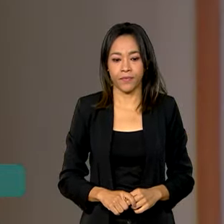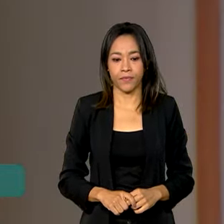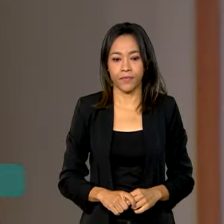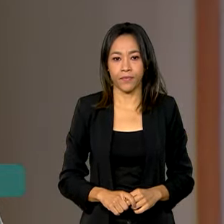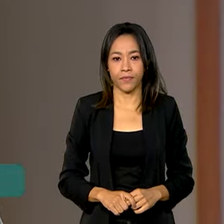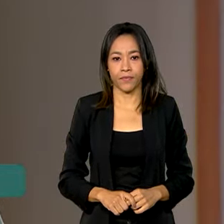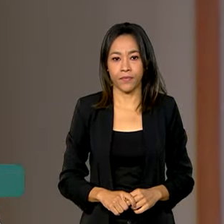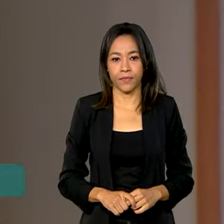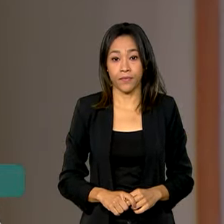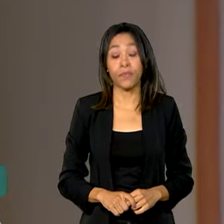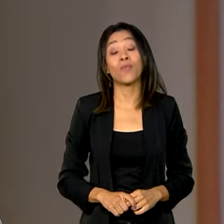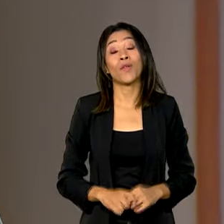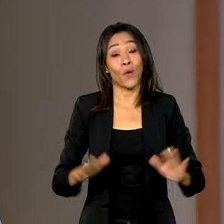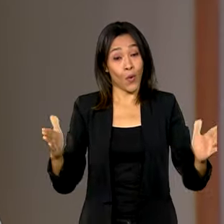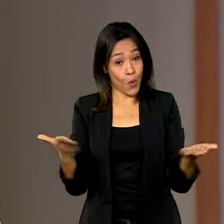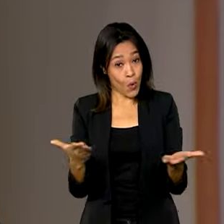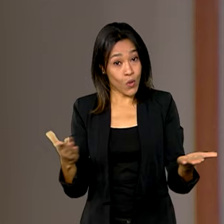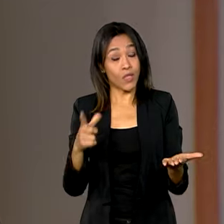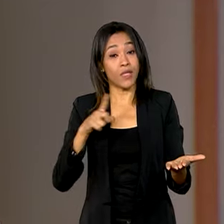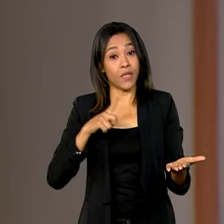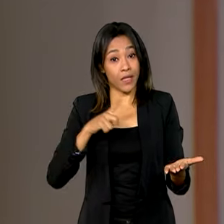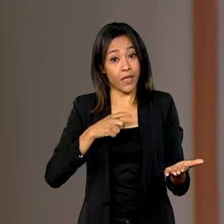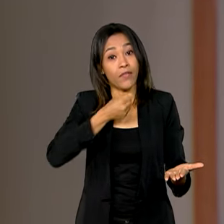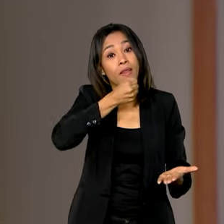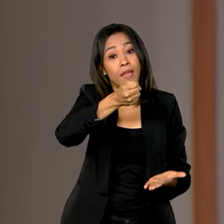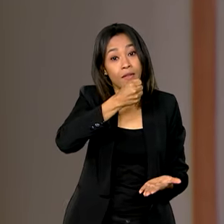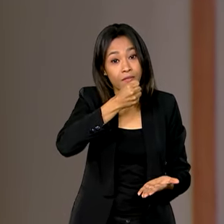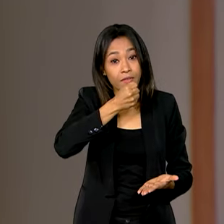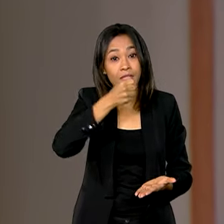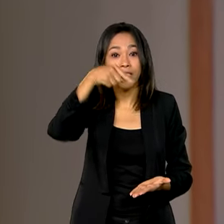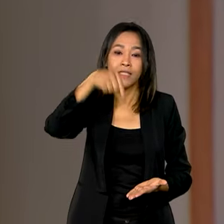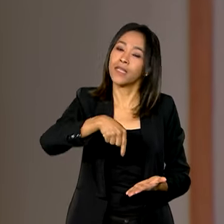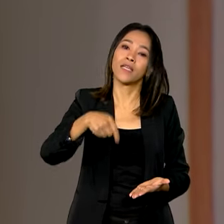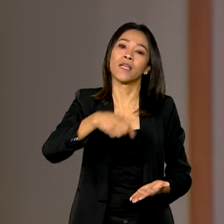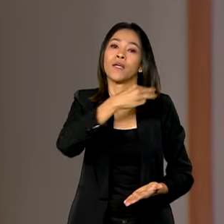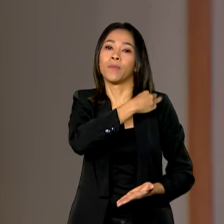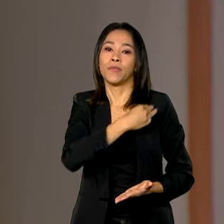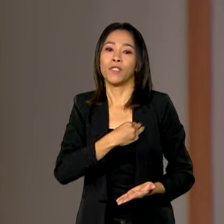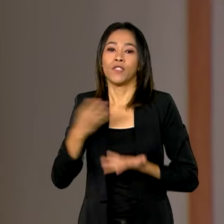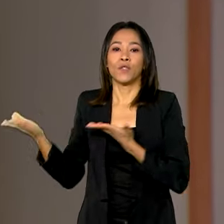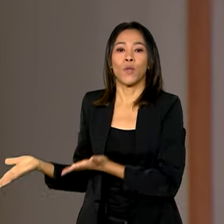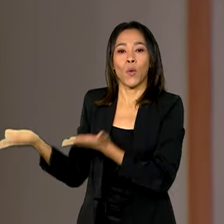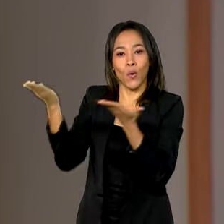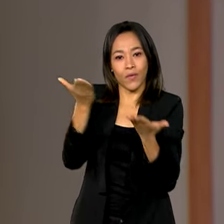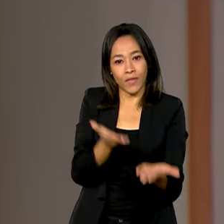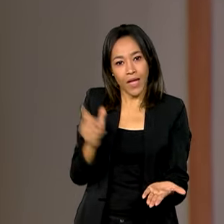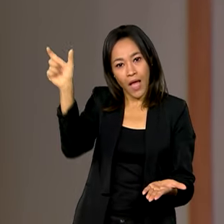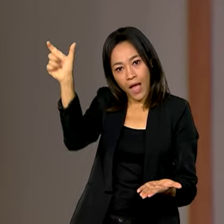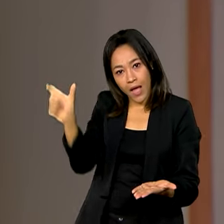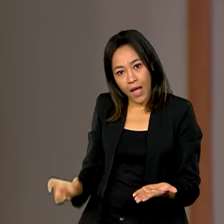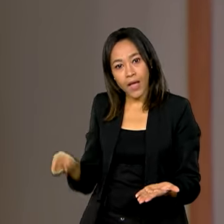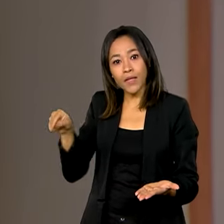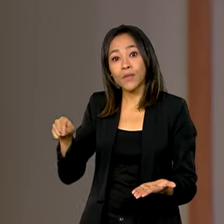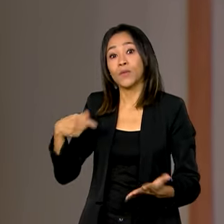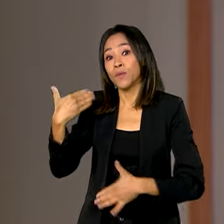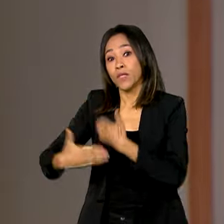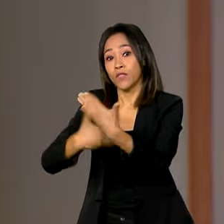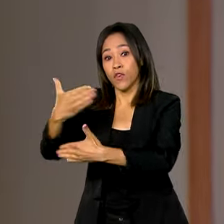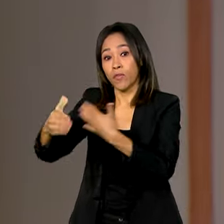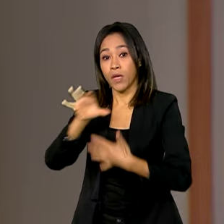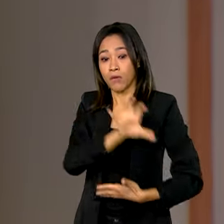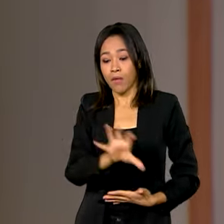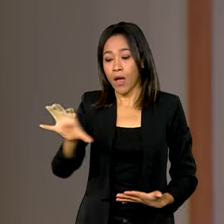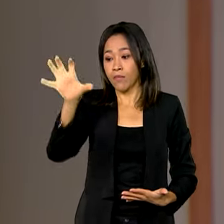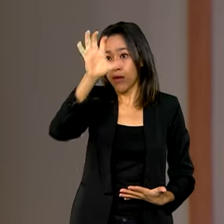Brasileira hoje teve bom dia Ministro aqui no canal gov o convidado foi o ministro da integração e do desenvolvimento Regional